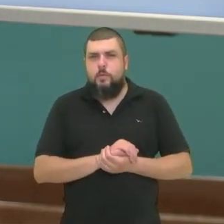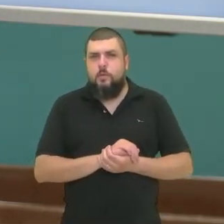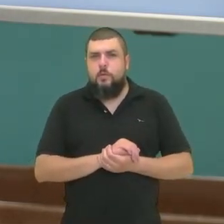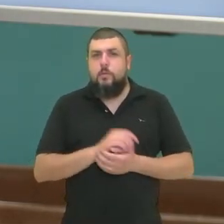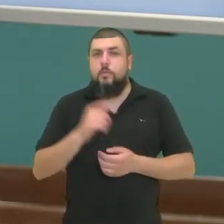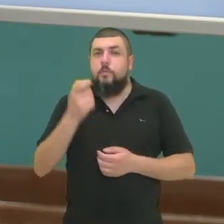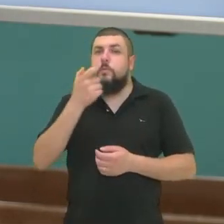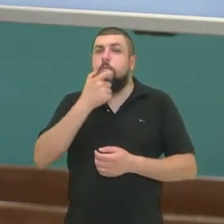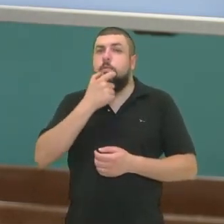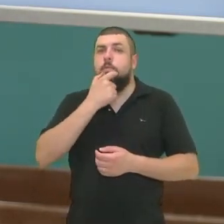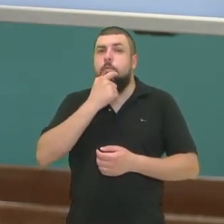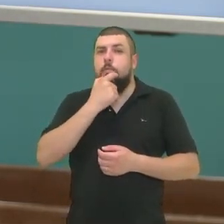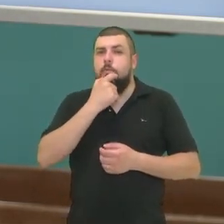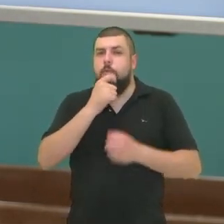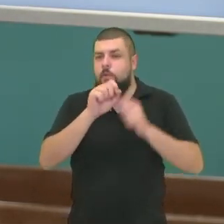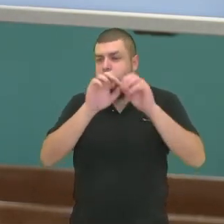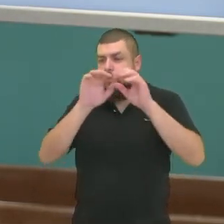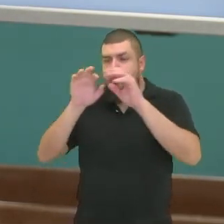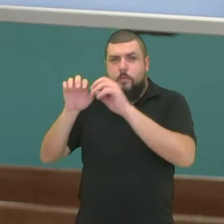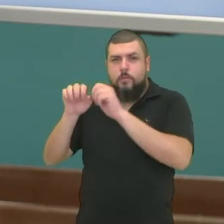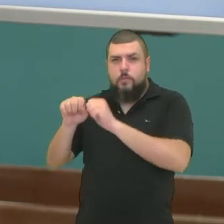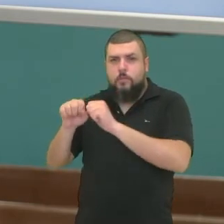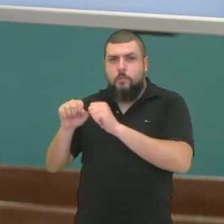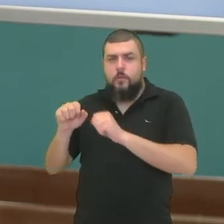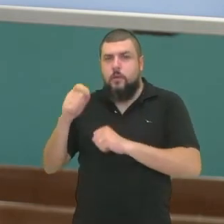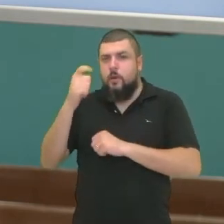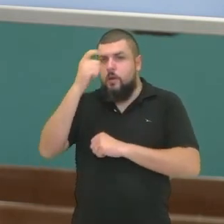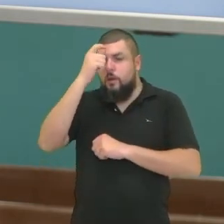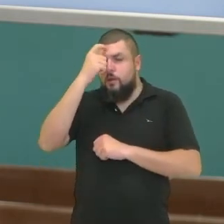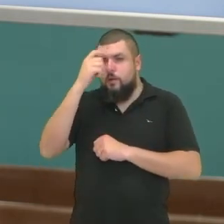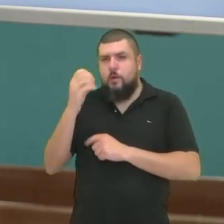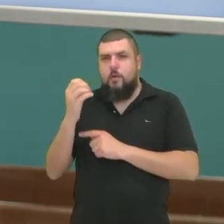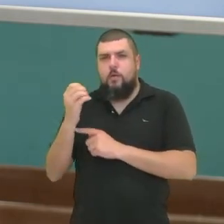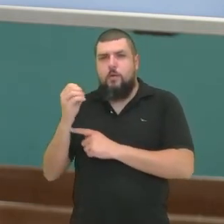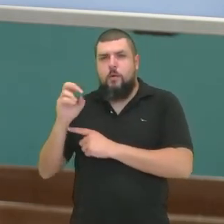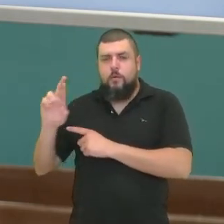Inglaterra dominava as Índias Orientais, que lá no